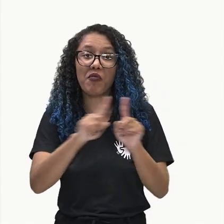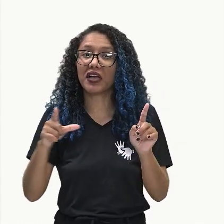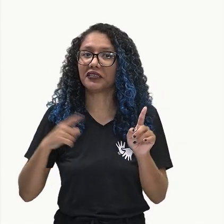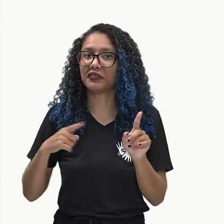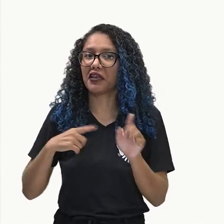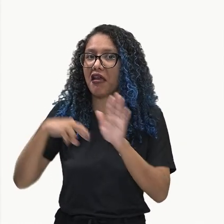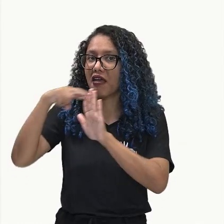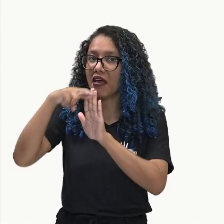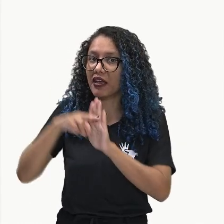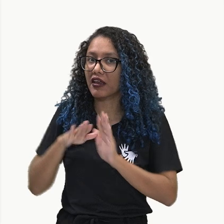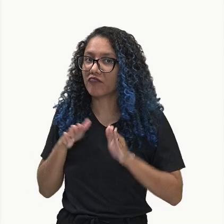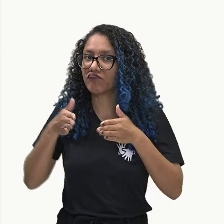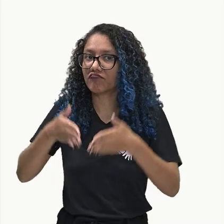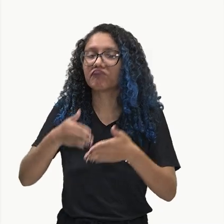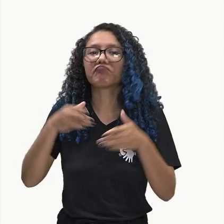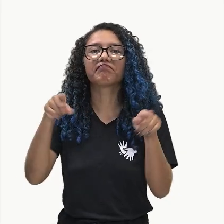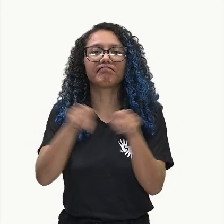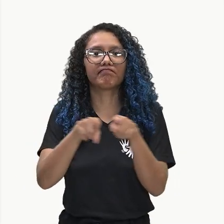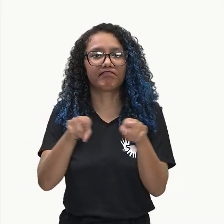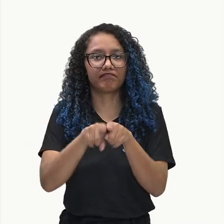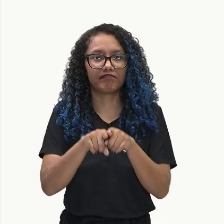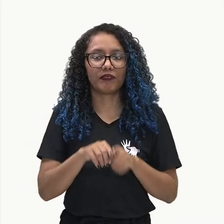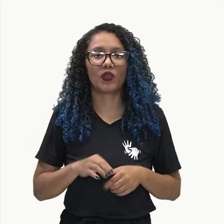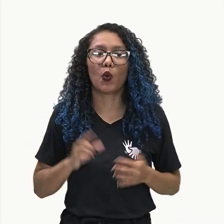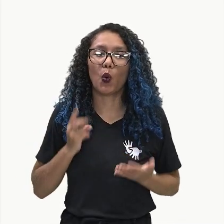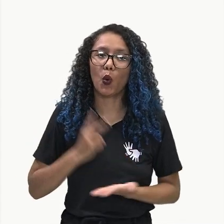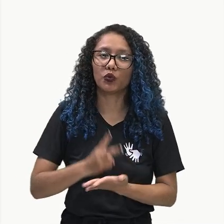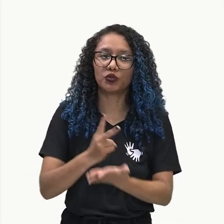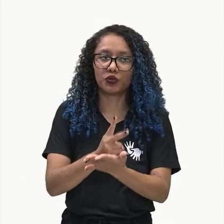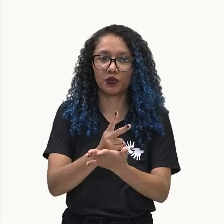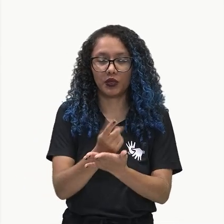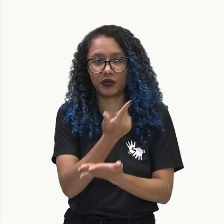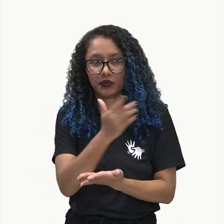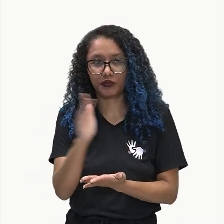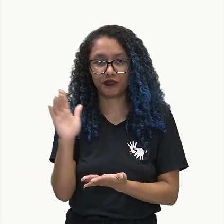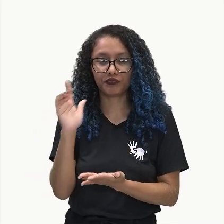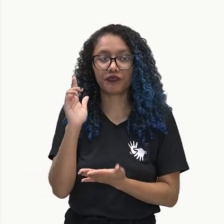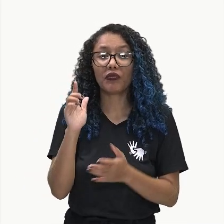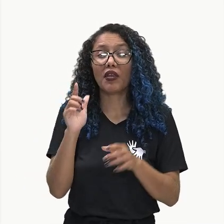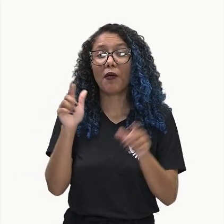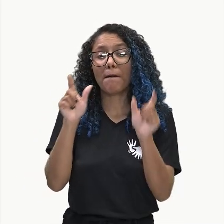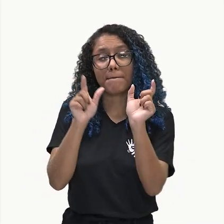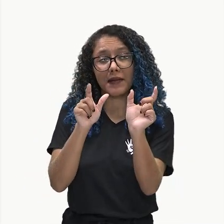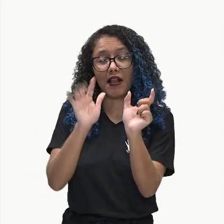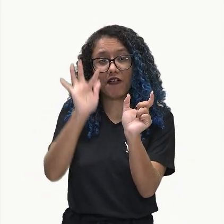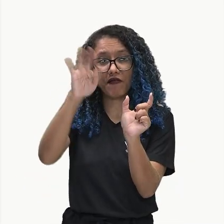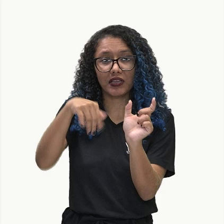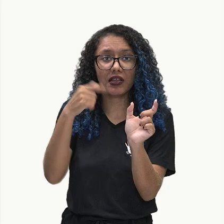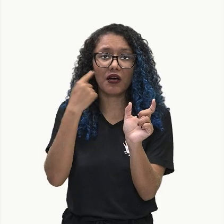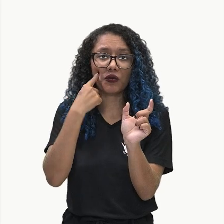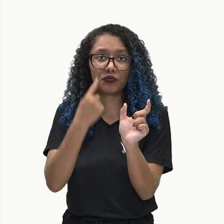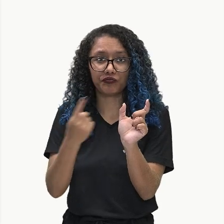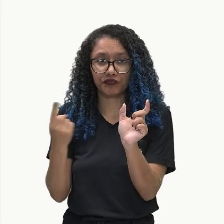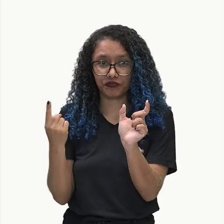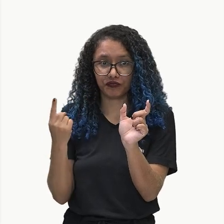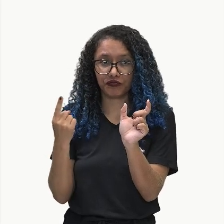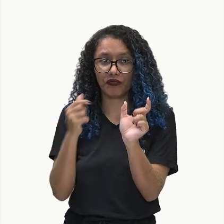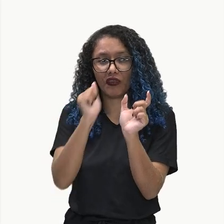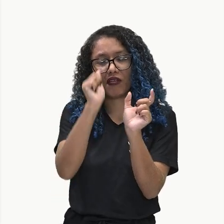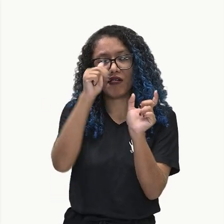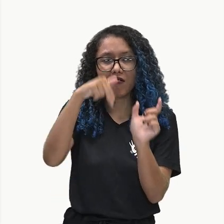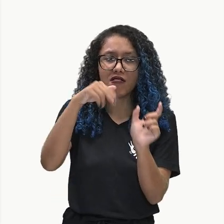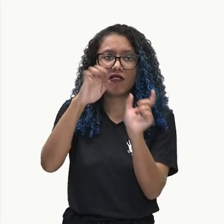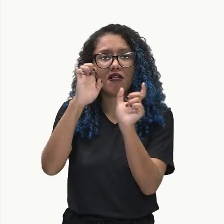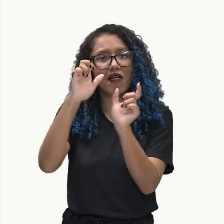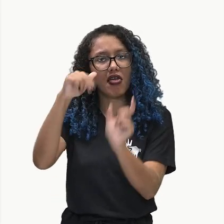Mas algumas terminações, palavras terminadas em an, en, in, on.